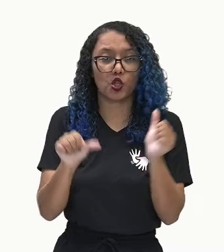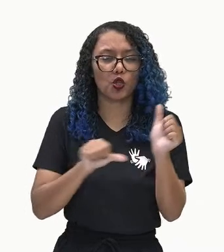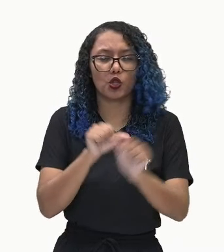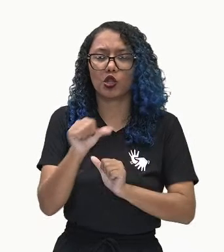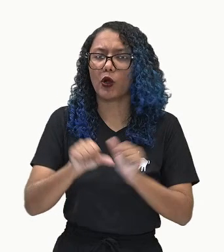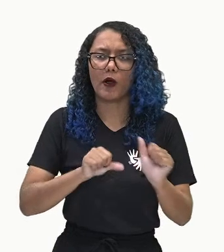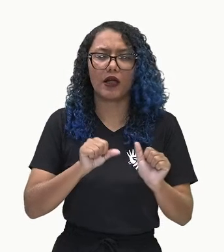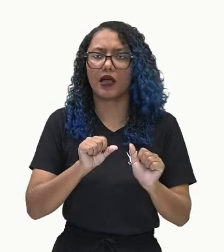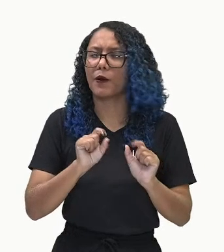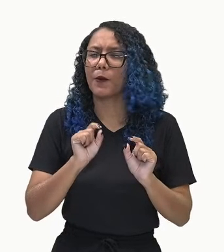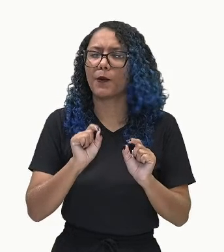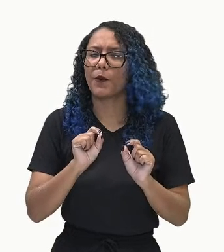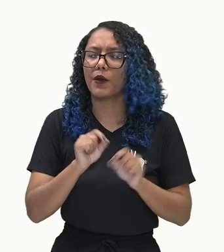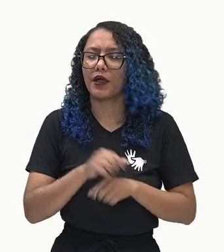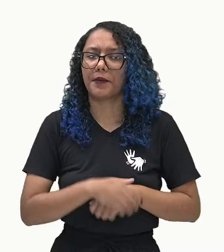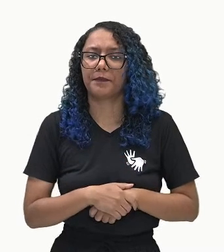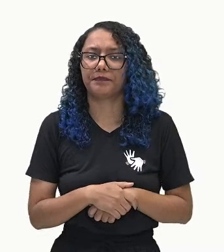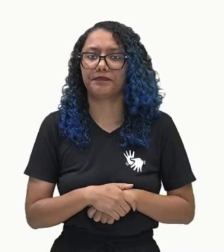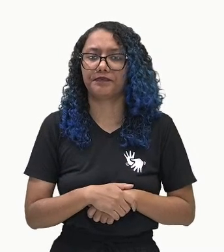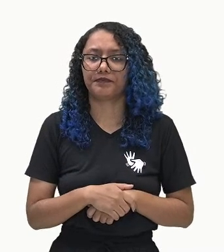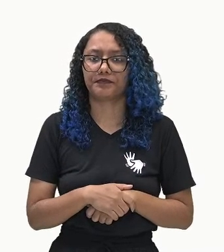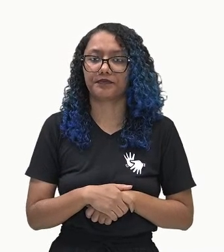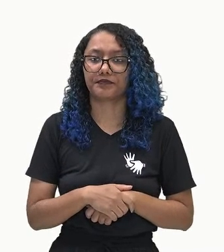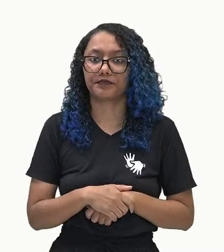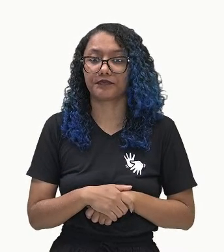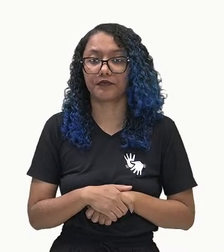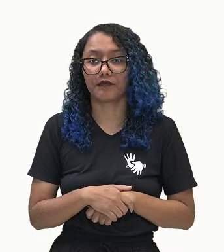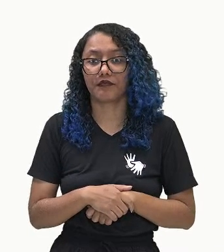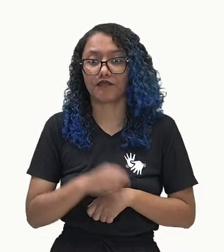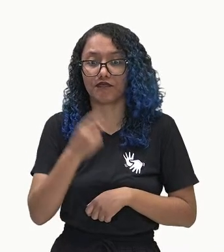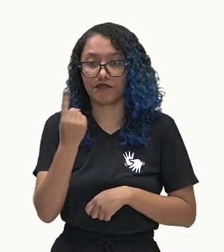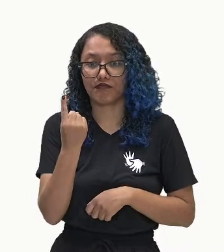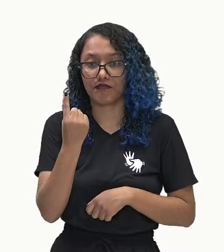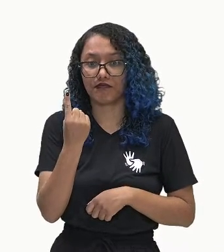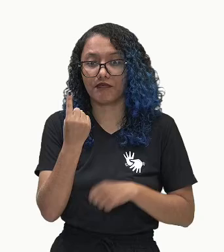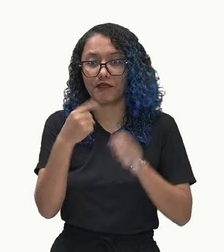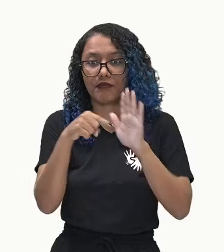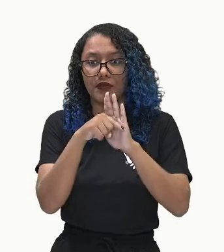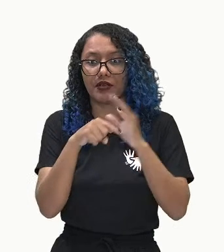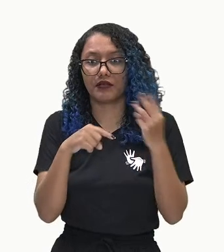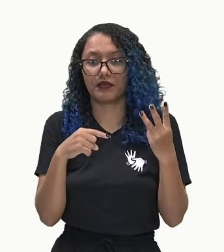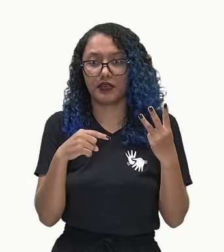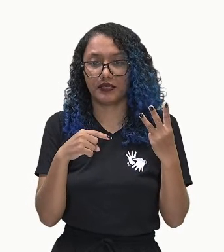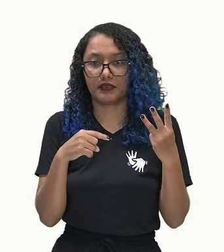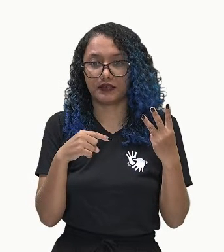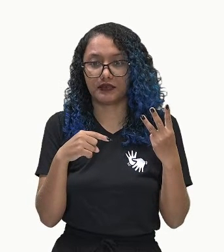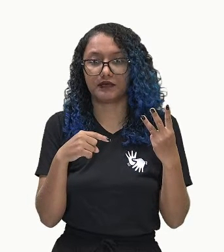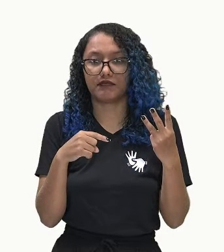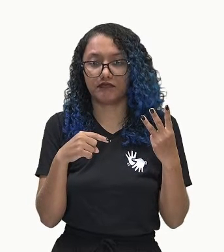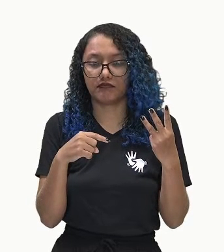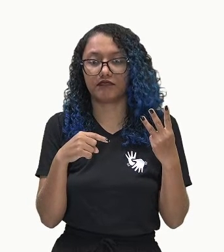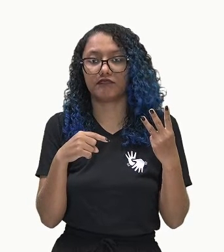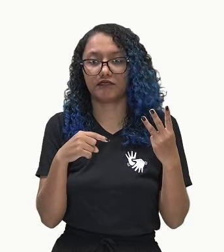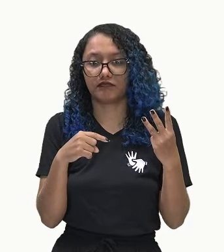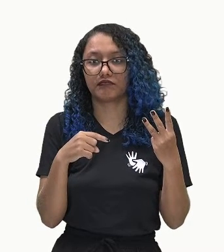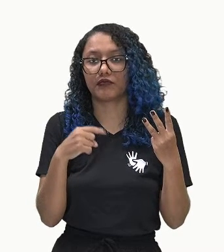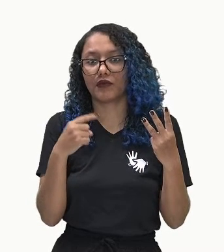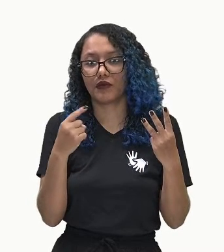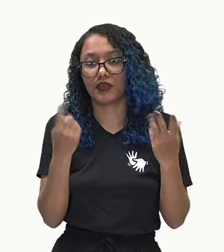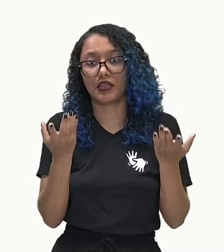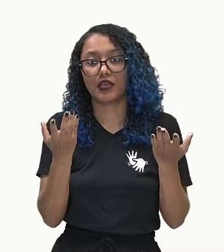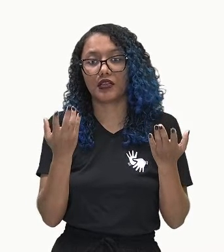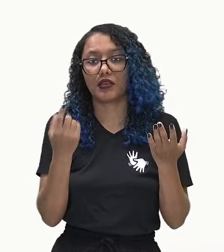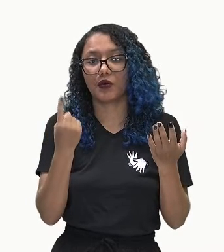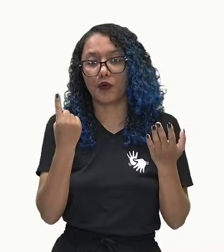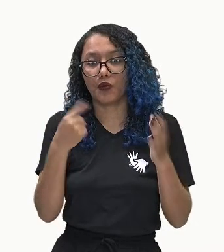seguinte. O valor de x de A é 1 e o valor de x de B é 3. Então, 1 menos